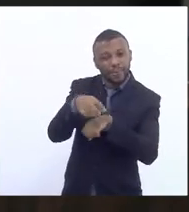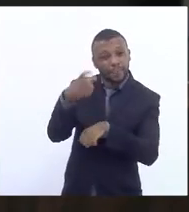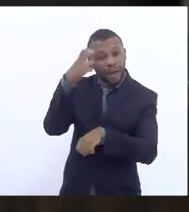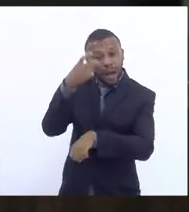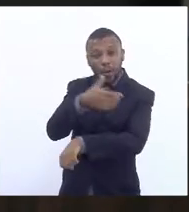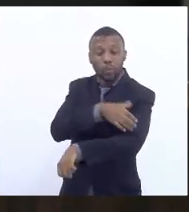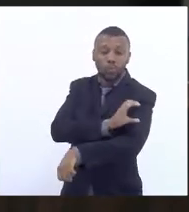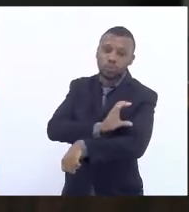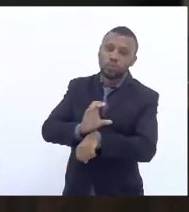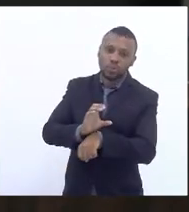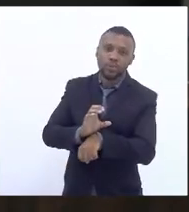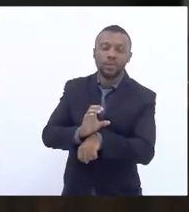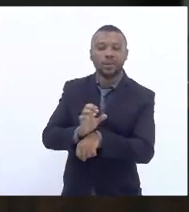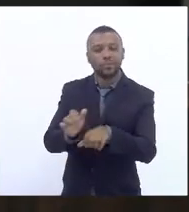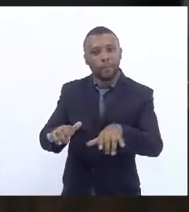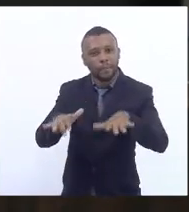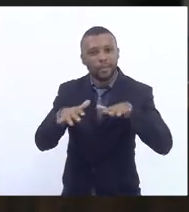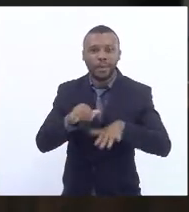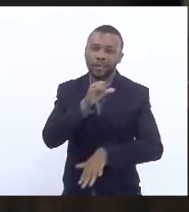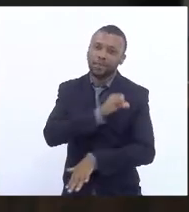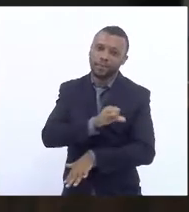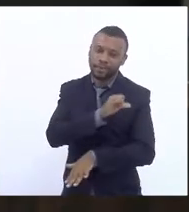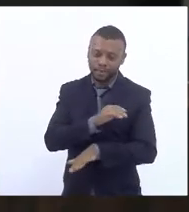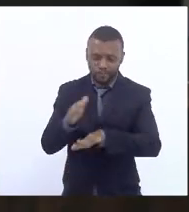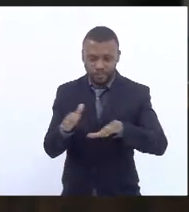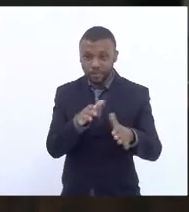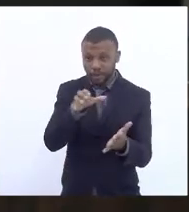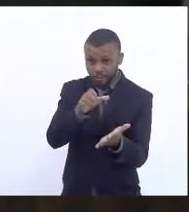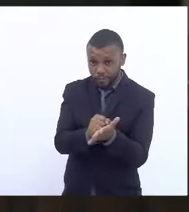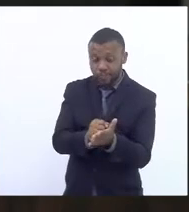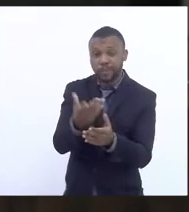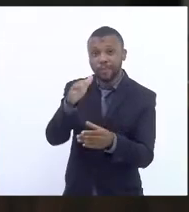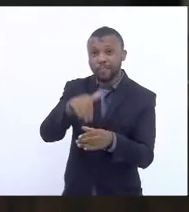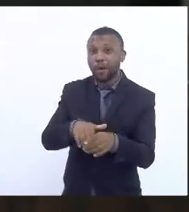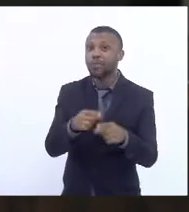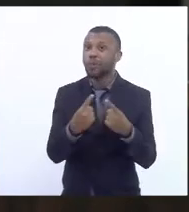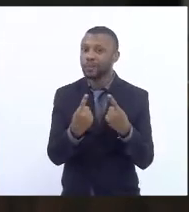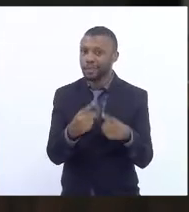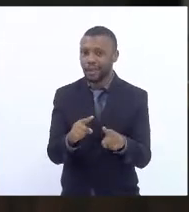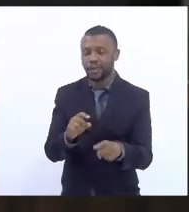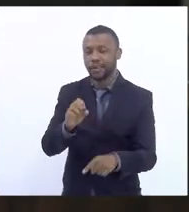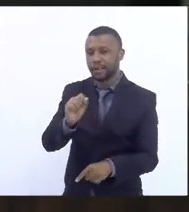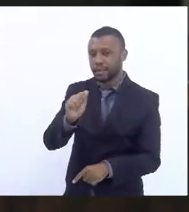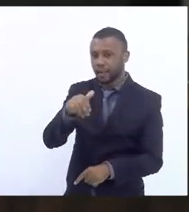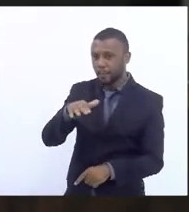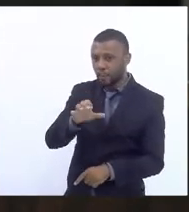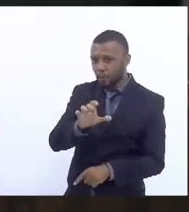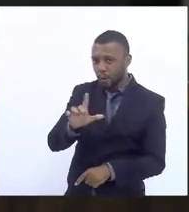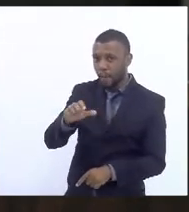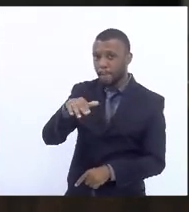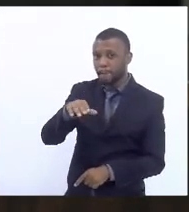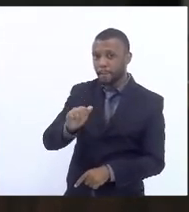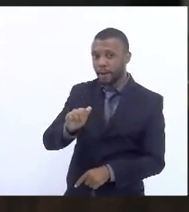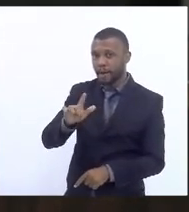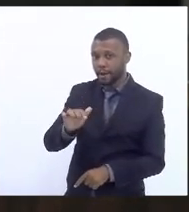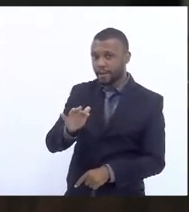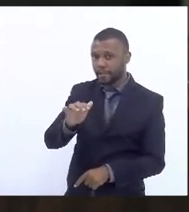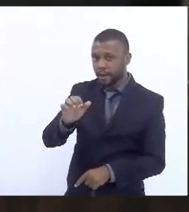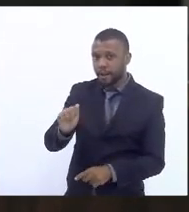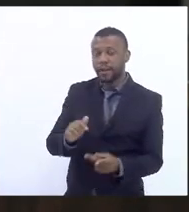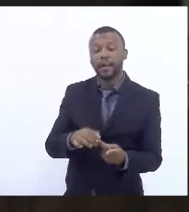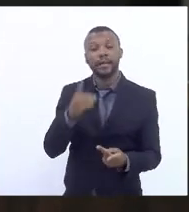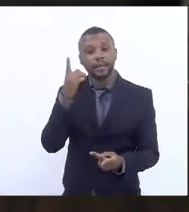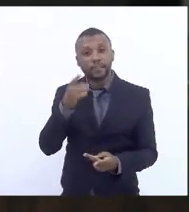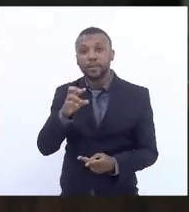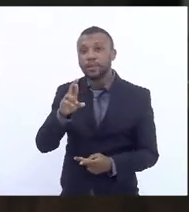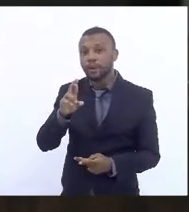fluminense. Voto, então, consignado, voto contrário. Deputado Samuel Malafaia, deputado Rosenberg